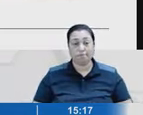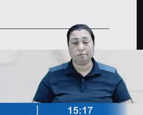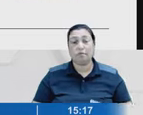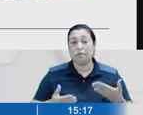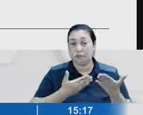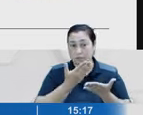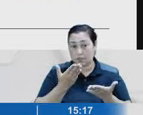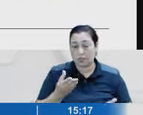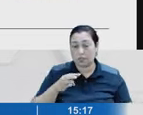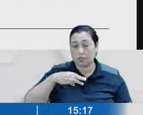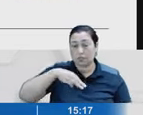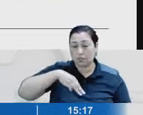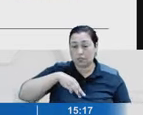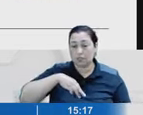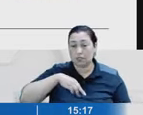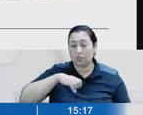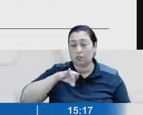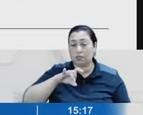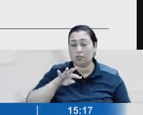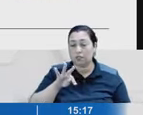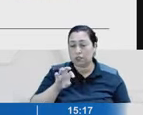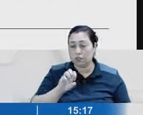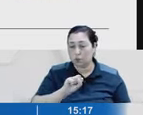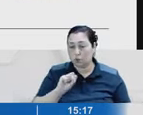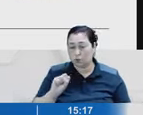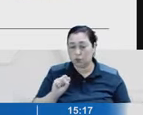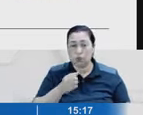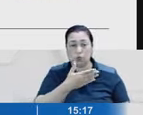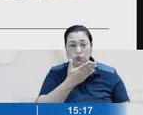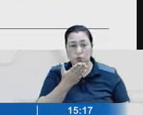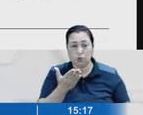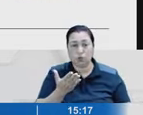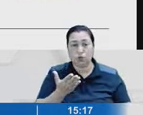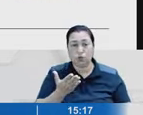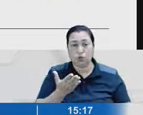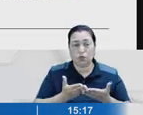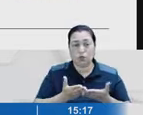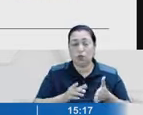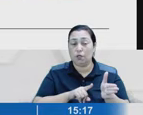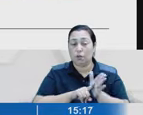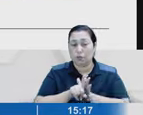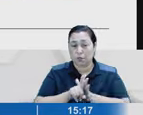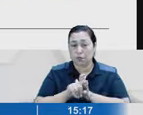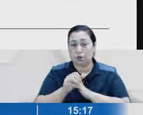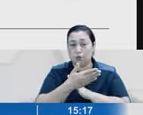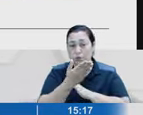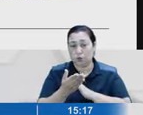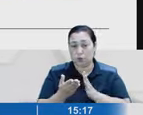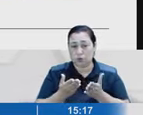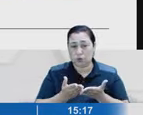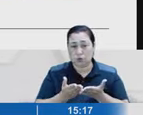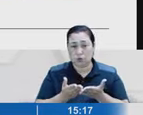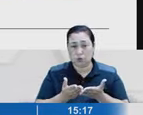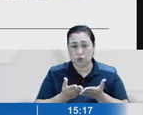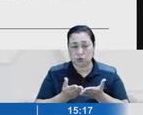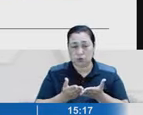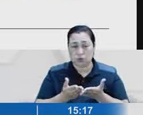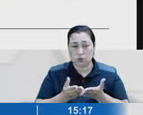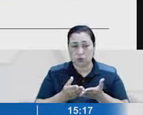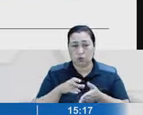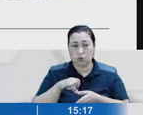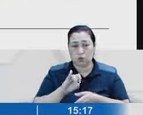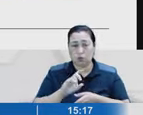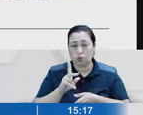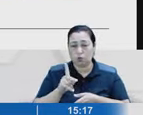Mitos, né? Doença hemorroidária causa câncer. Hemorroida não causa câncer. A única relação